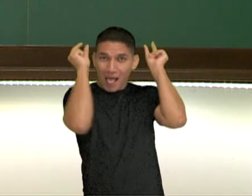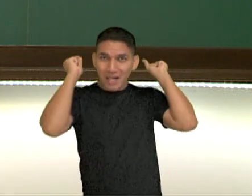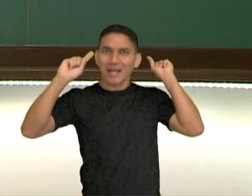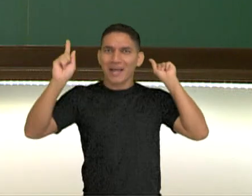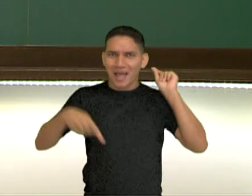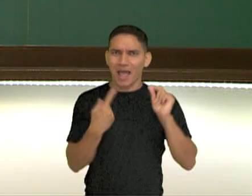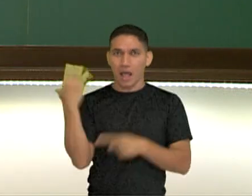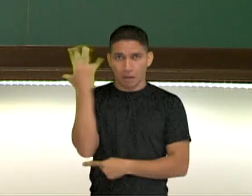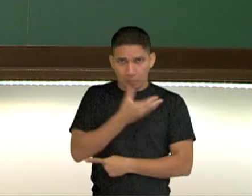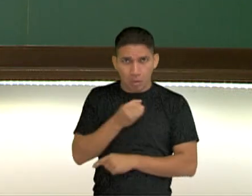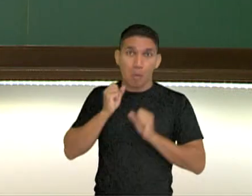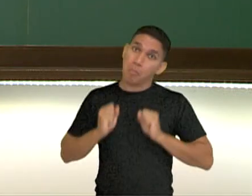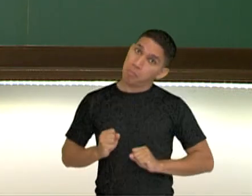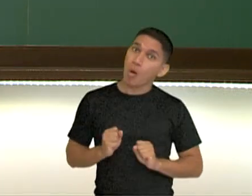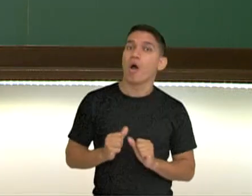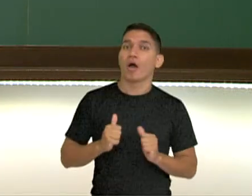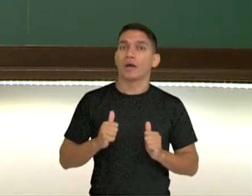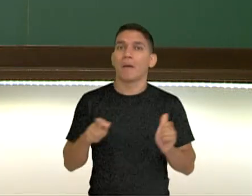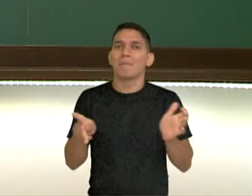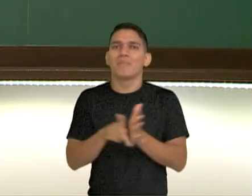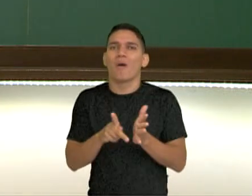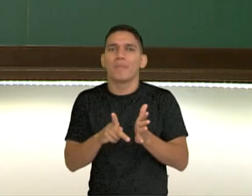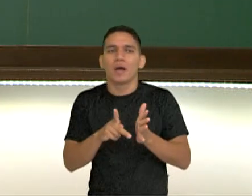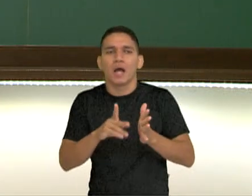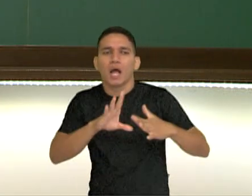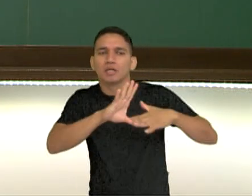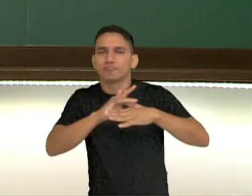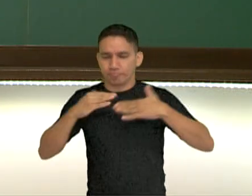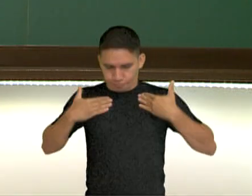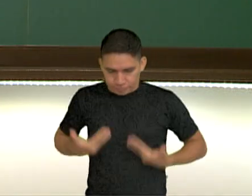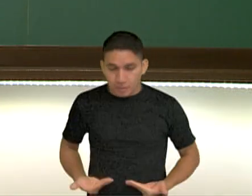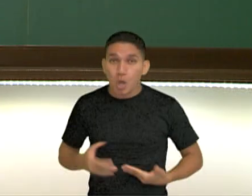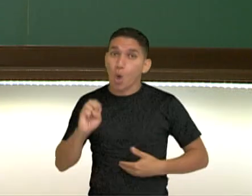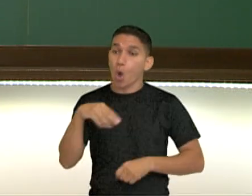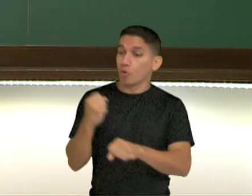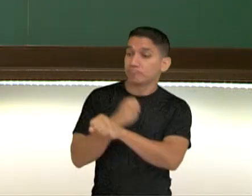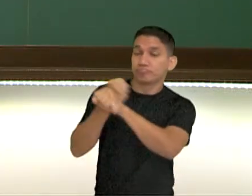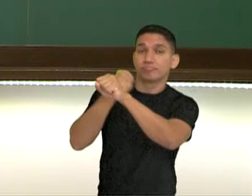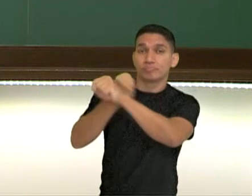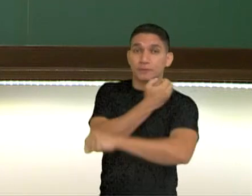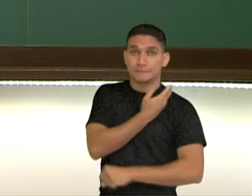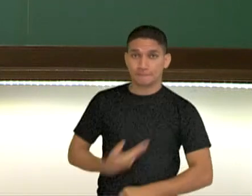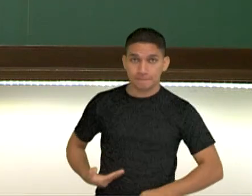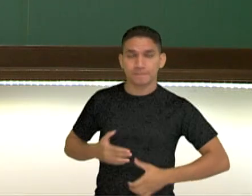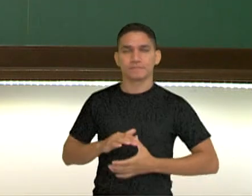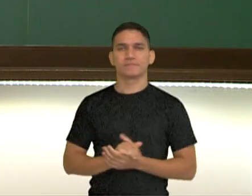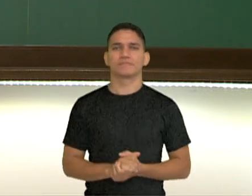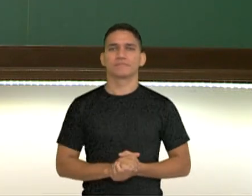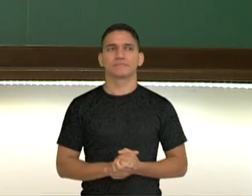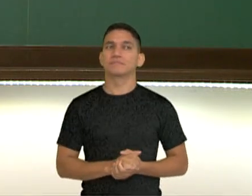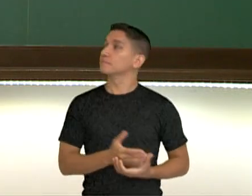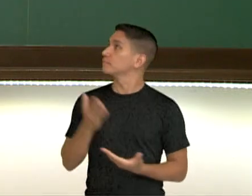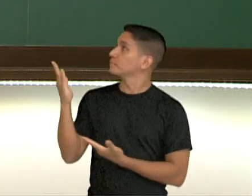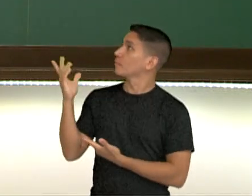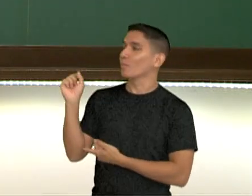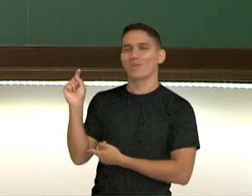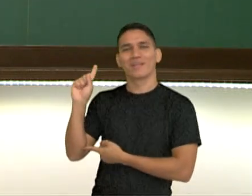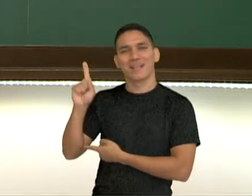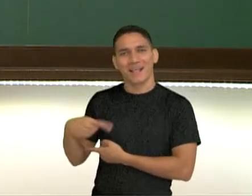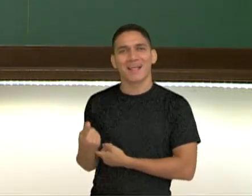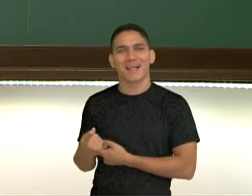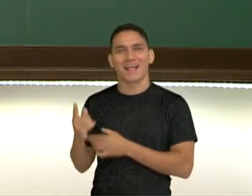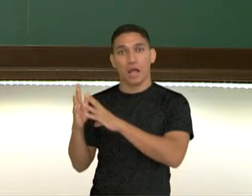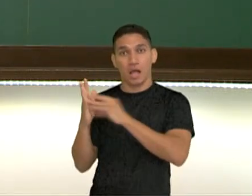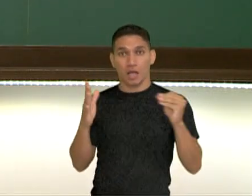beleza que pode ser tanto física quanto uma beleza estrutural, através das construções públicas. Tá. Essa aqui é uma